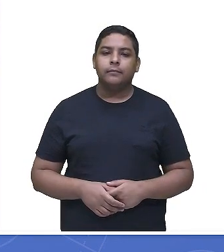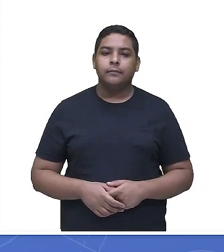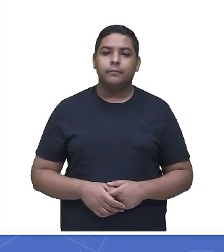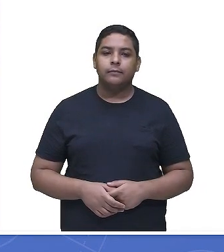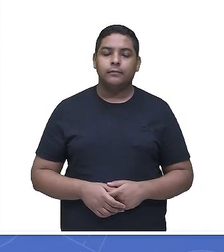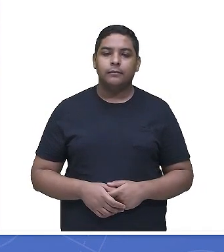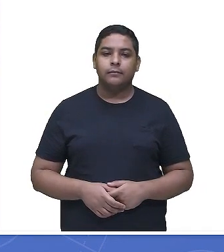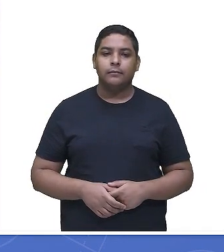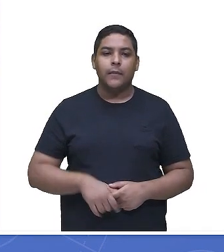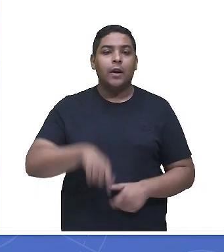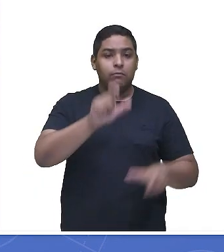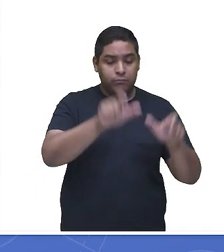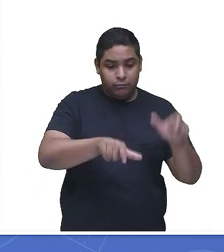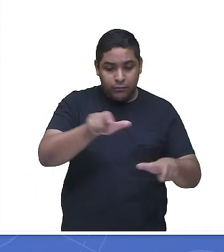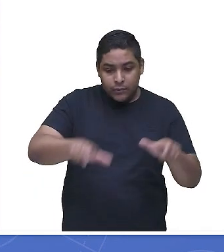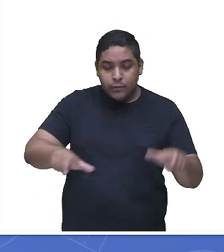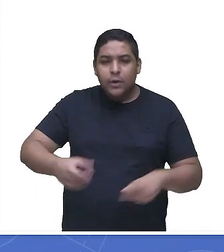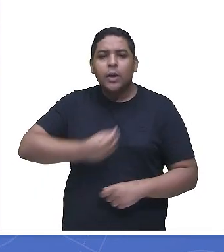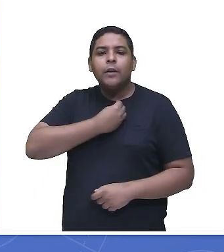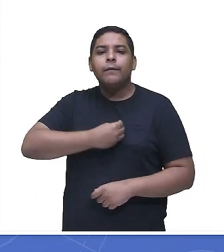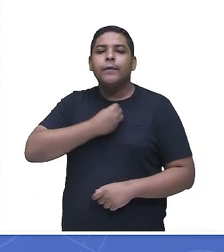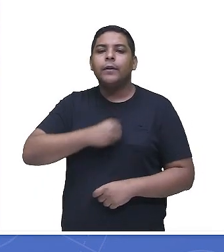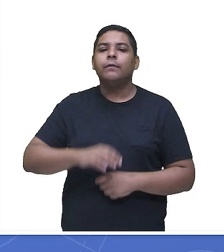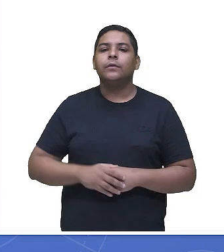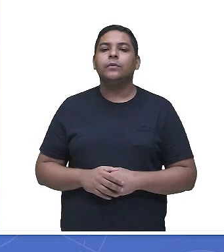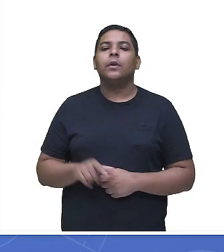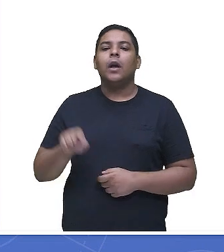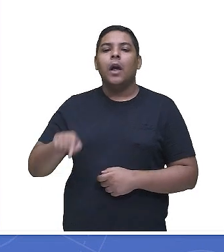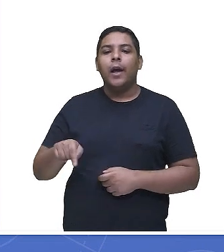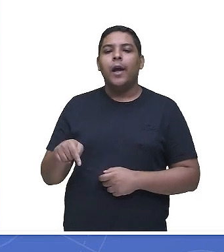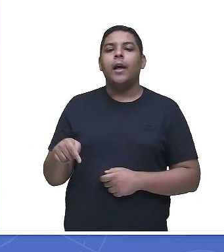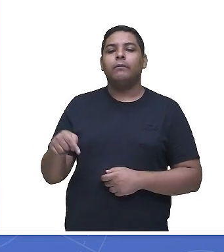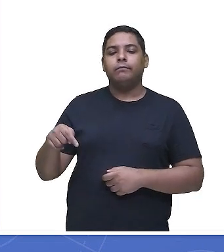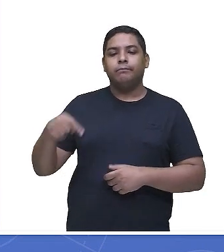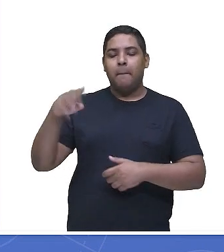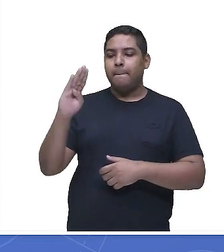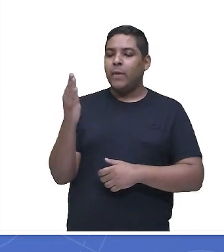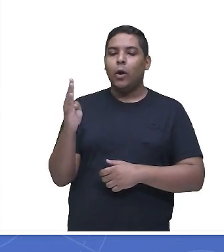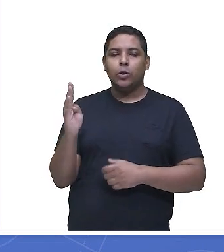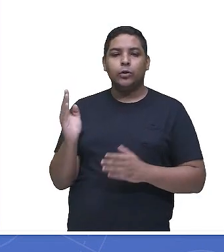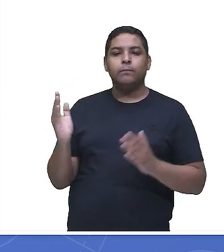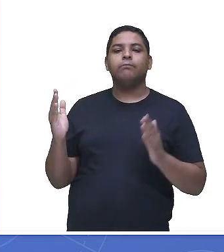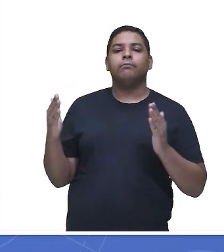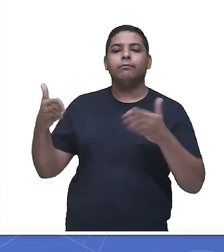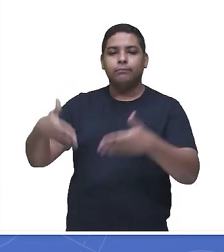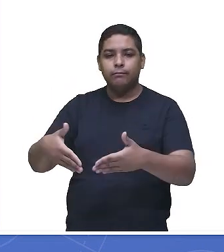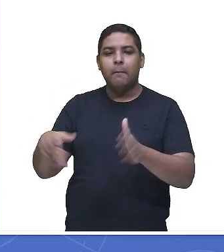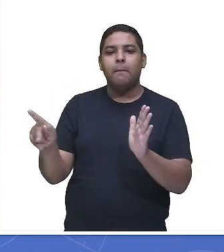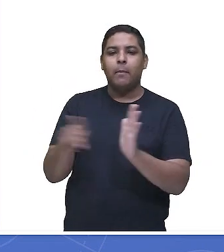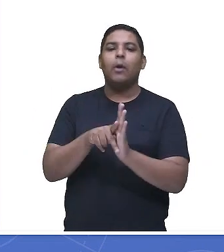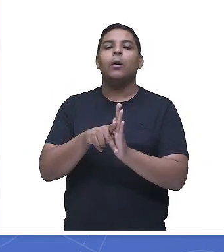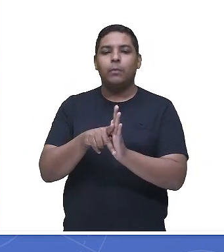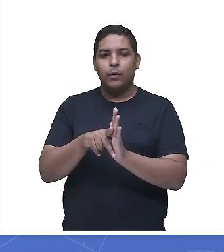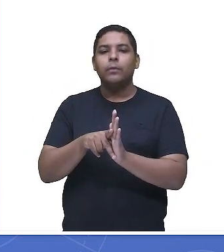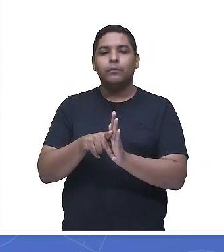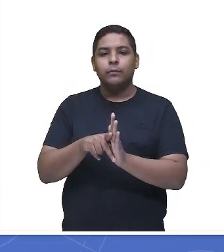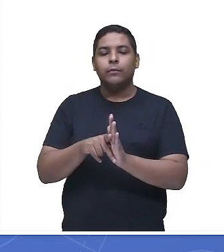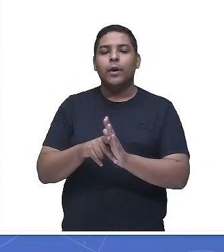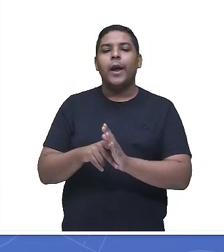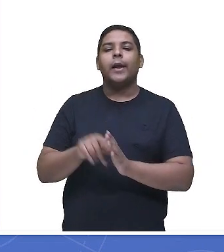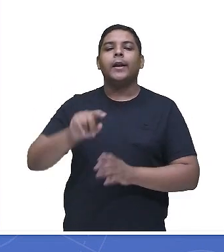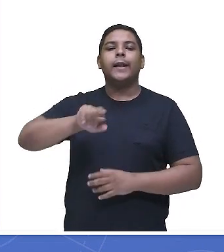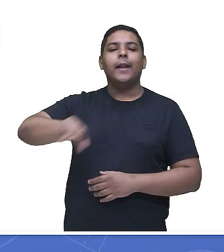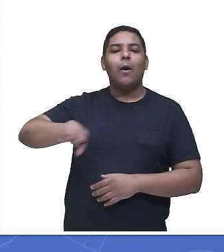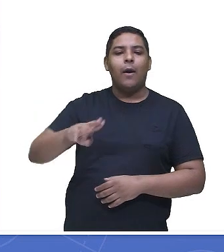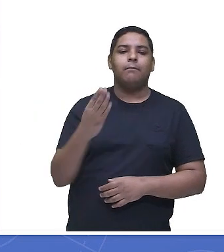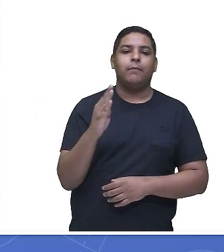vivem sozinhos. Os fatores bióticos vivos, eles se relacionam com os fatores abióticos.